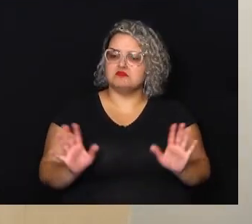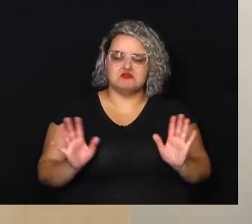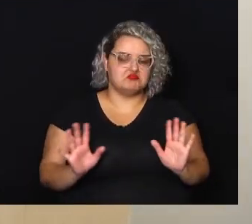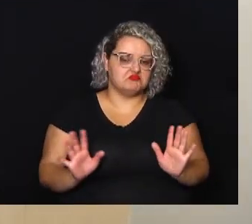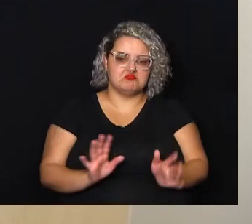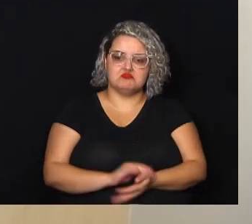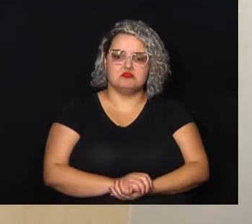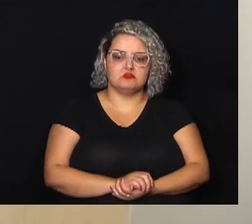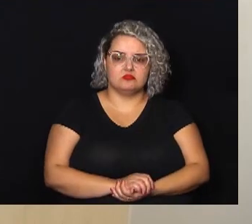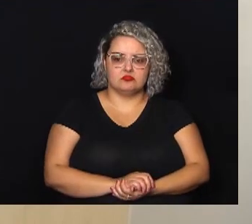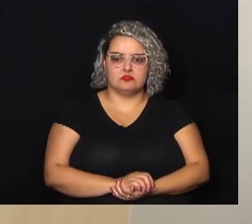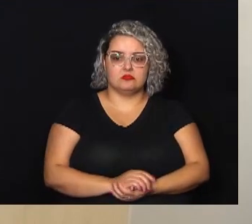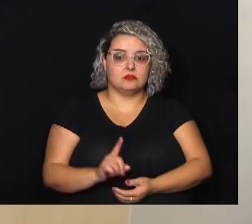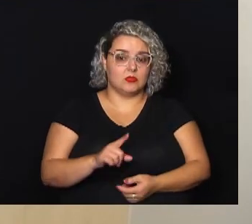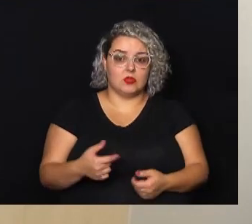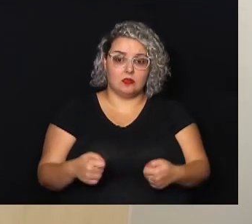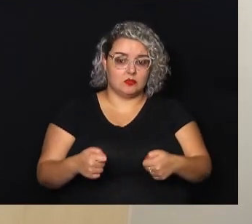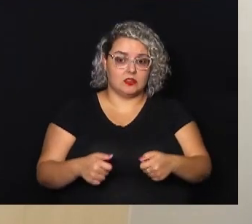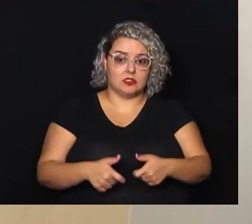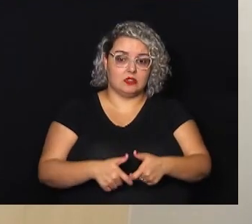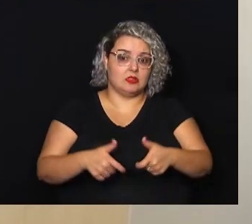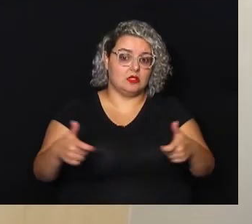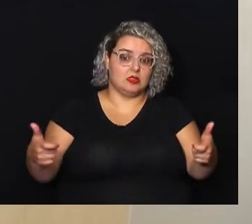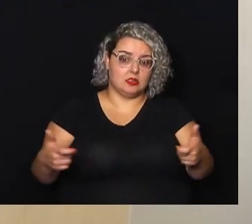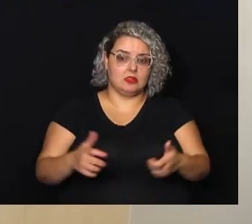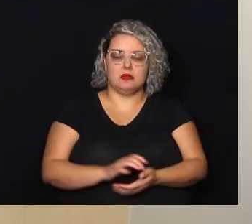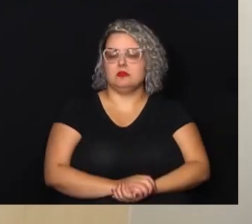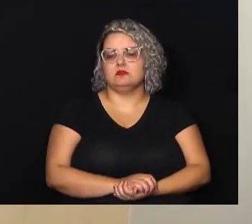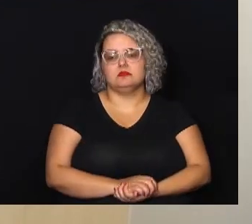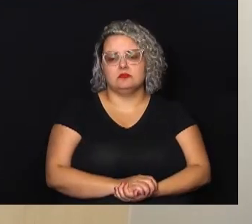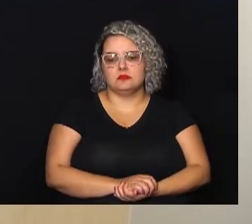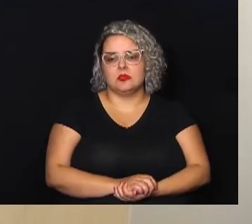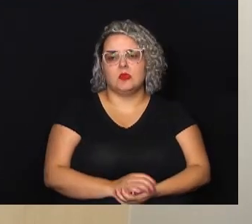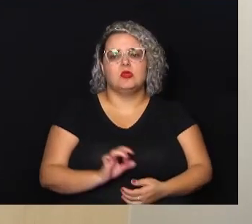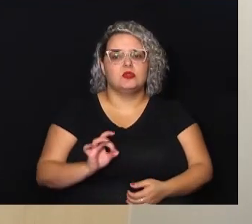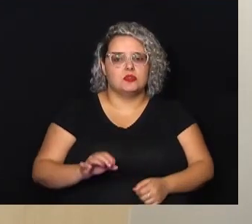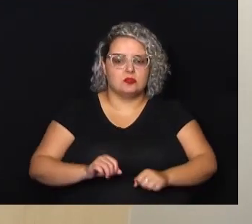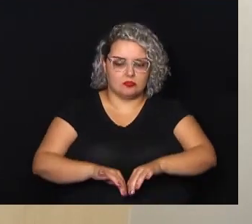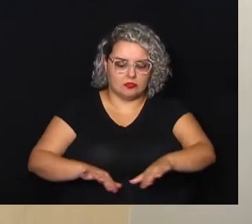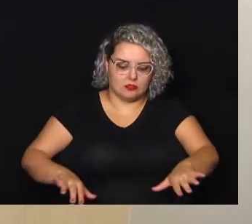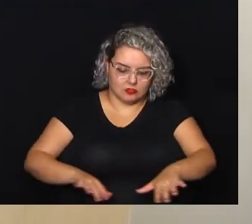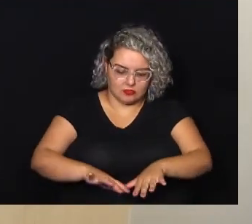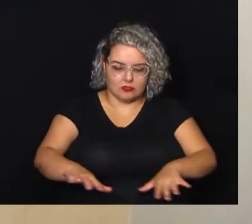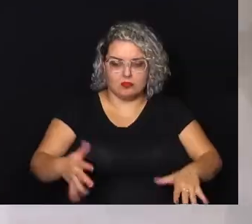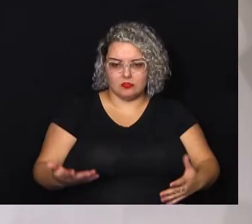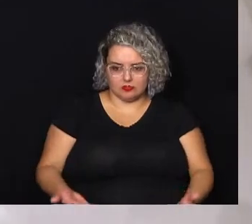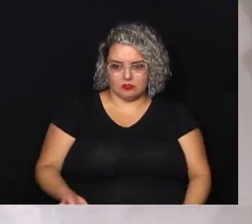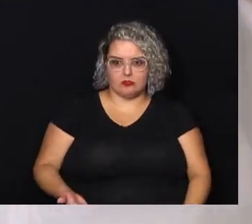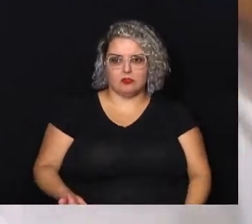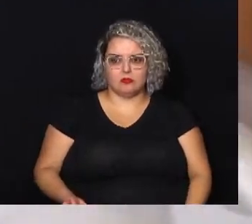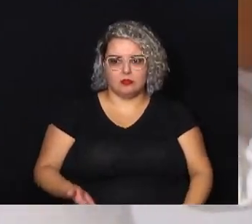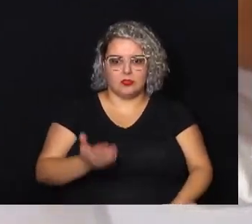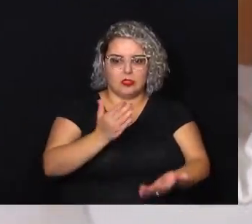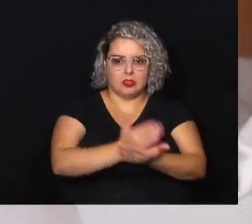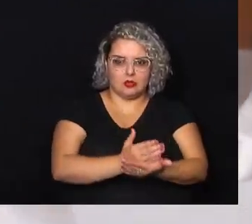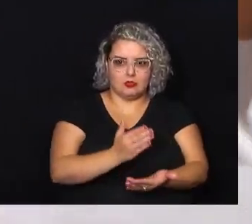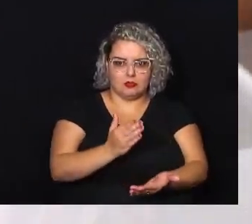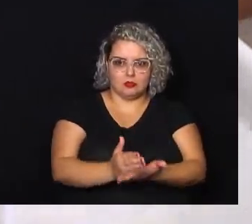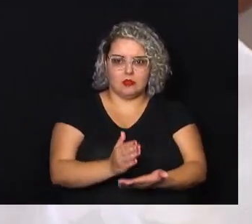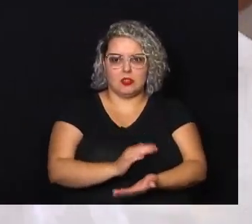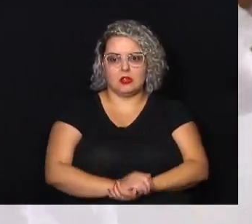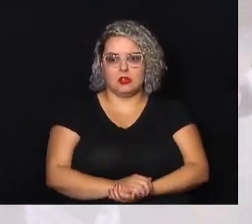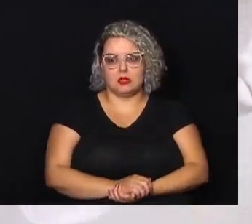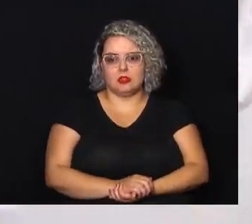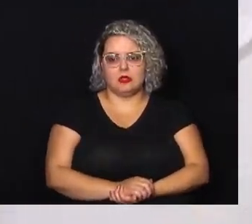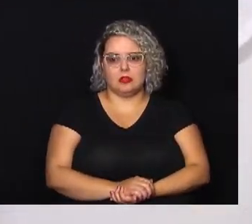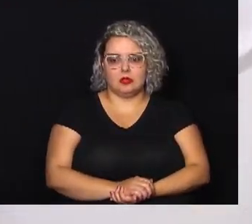Não, assim, quando, por exemplo, não precisa ser tão grande o saquinho. É um tamanho só pra gente abrir ir abrindo a massa em pedaços.